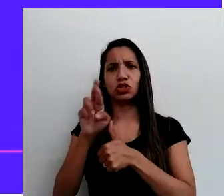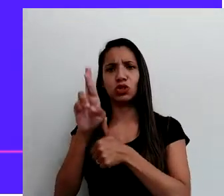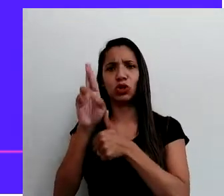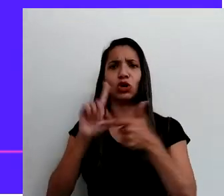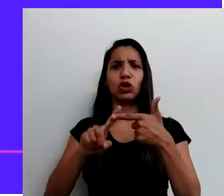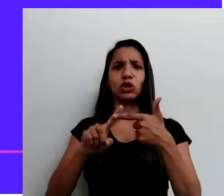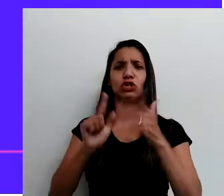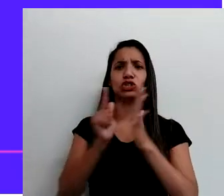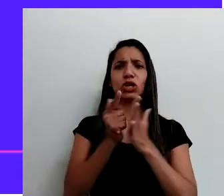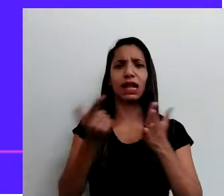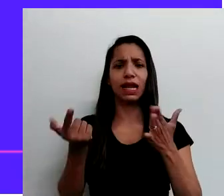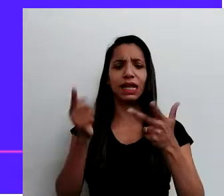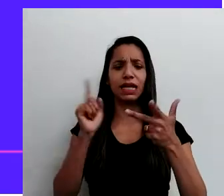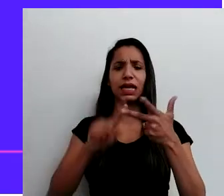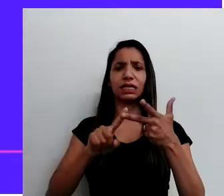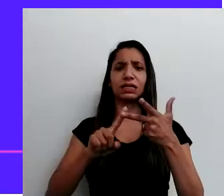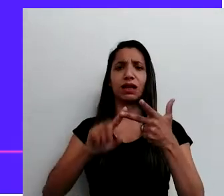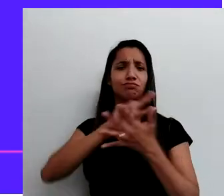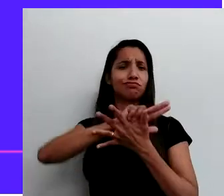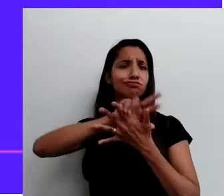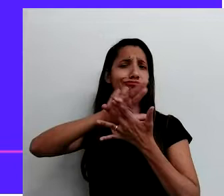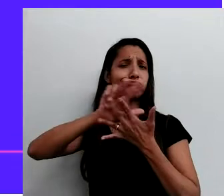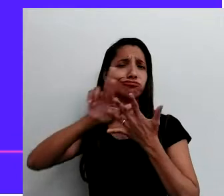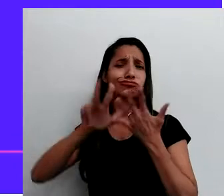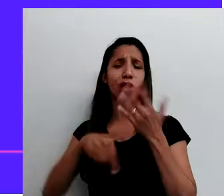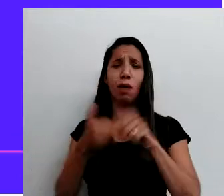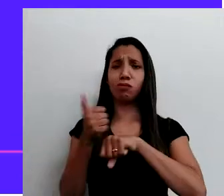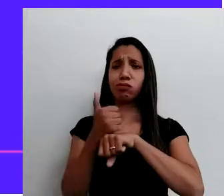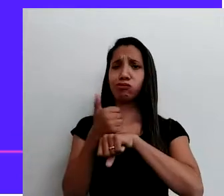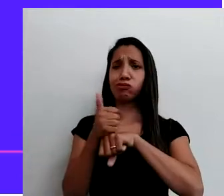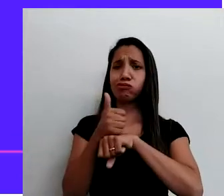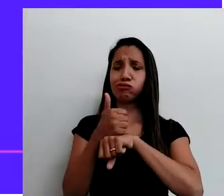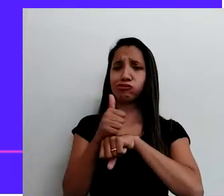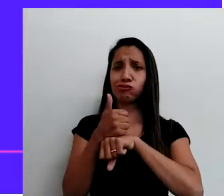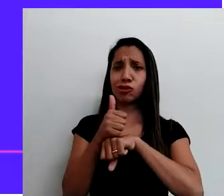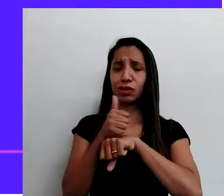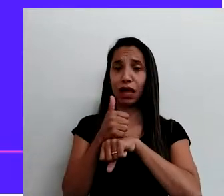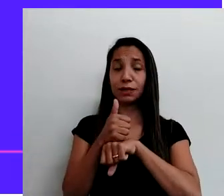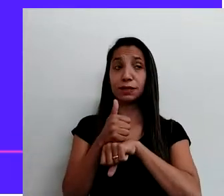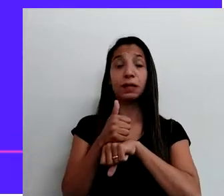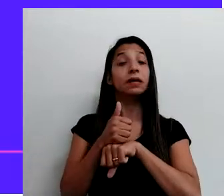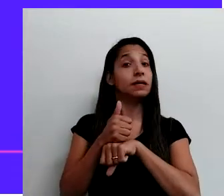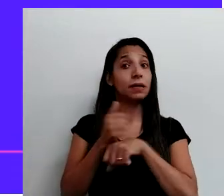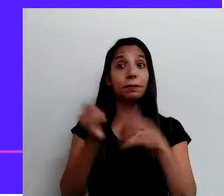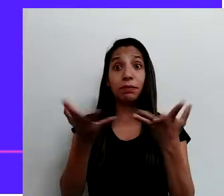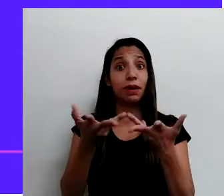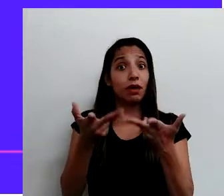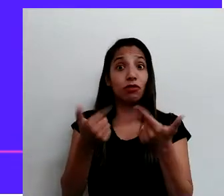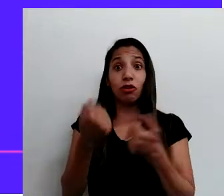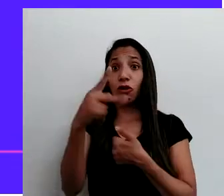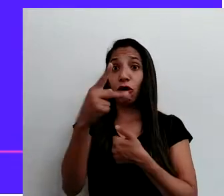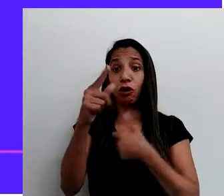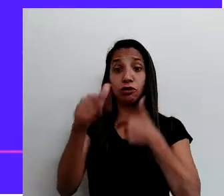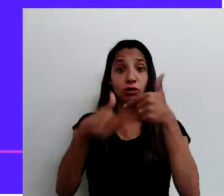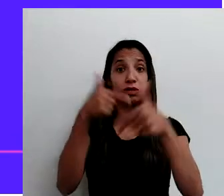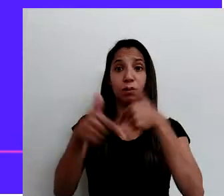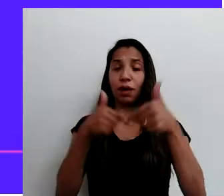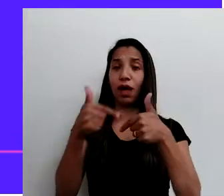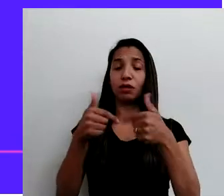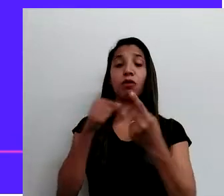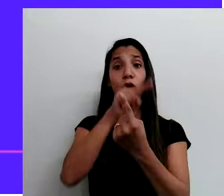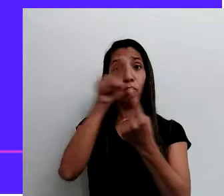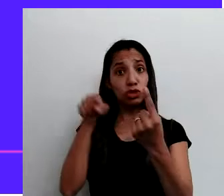qualquer veículo, e acho fantástico esse trabalho que vocês fazem de ajudar a melhorar a qualidade do que a